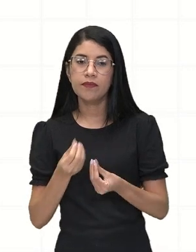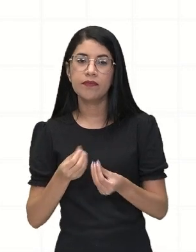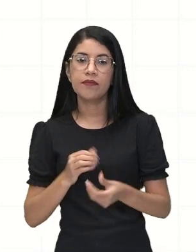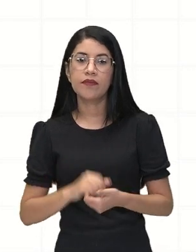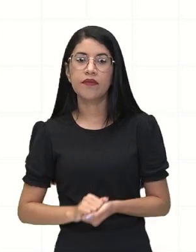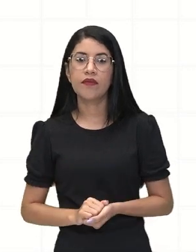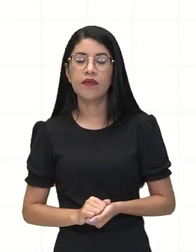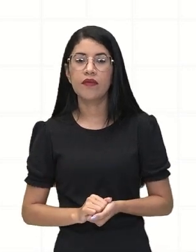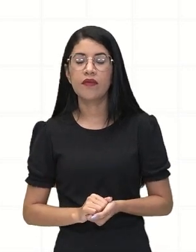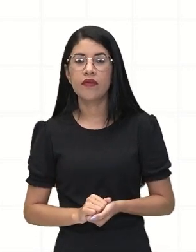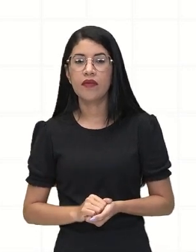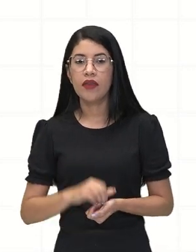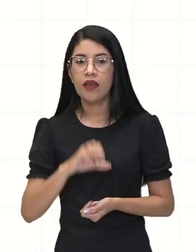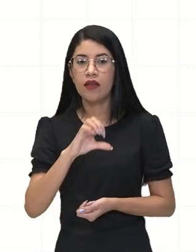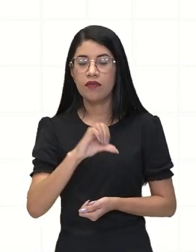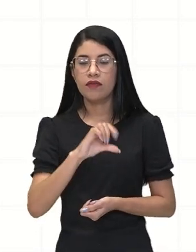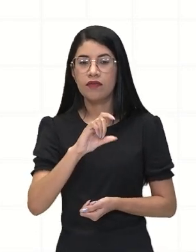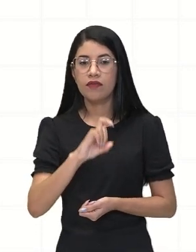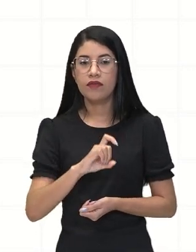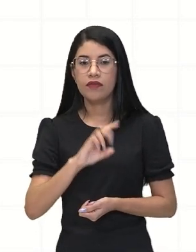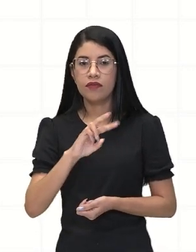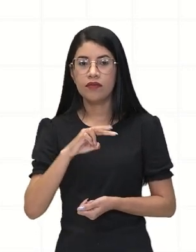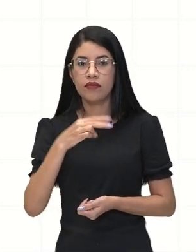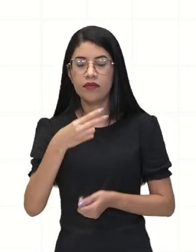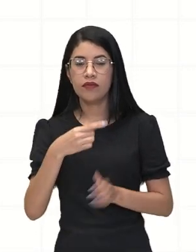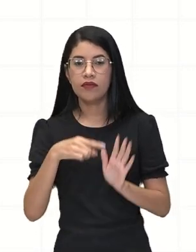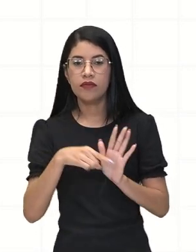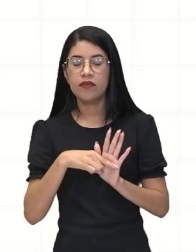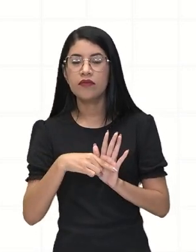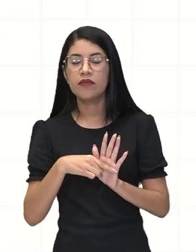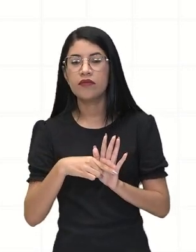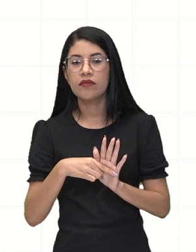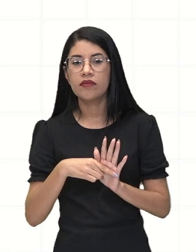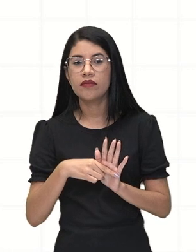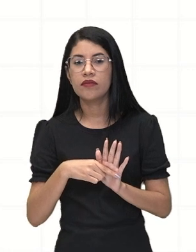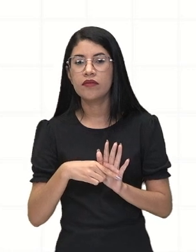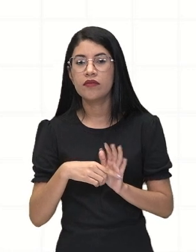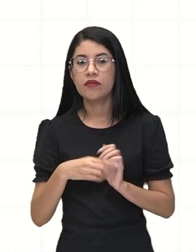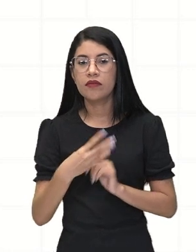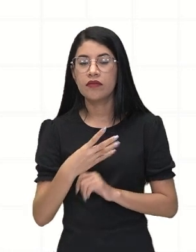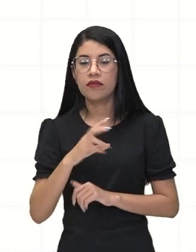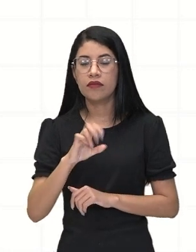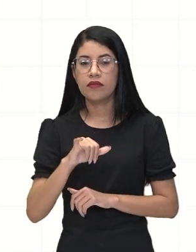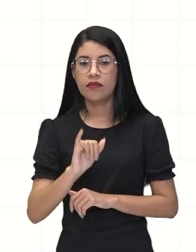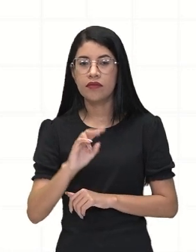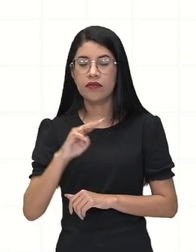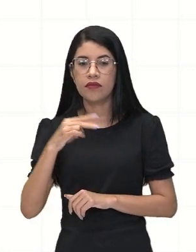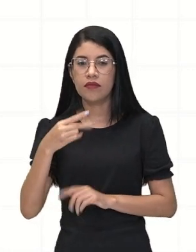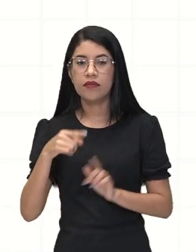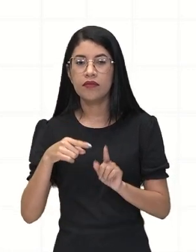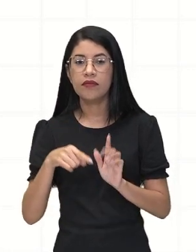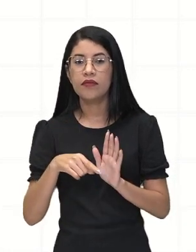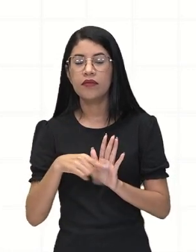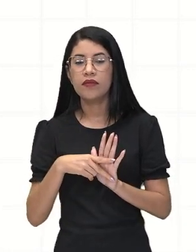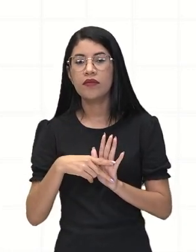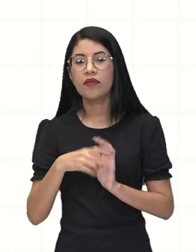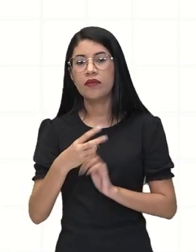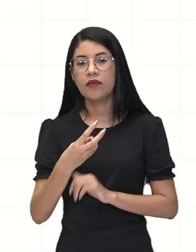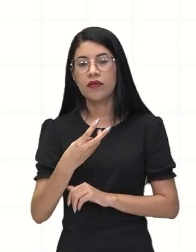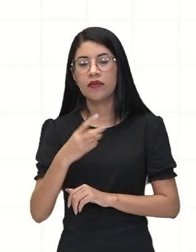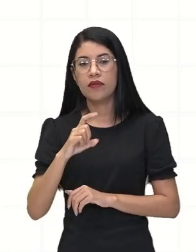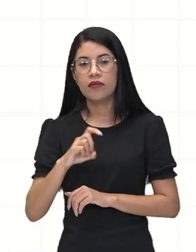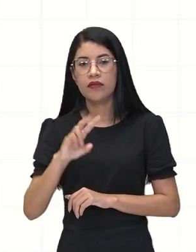fórmula. 4x ao quadrado menos 4y ao quadrado vai ser 3x ao quadrado menos 2y